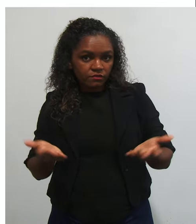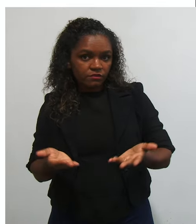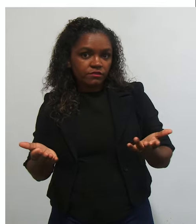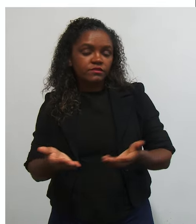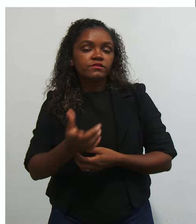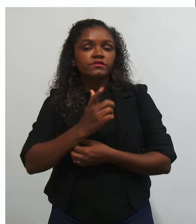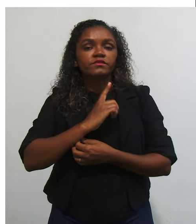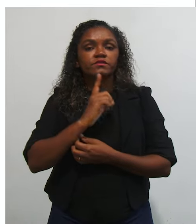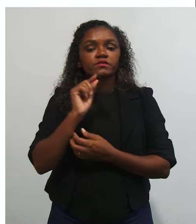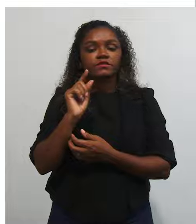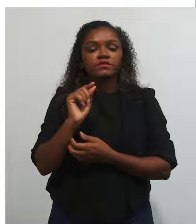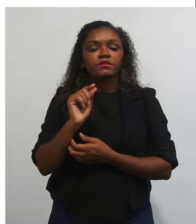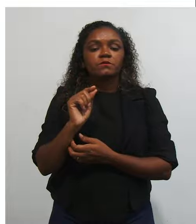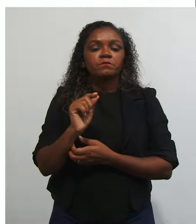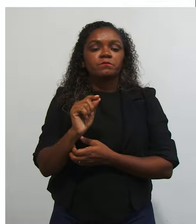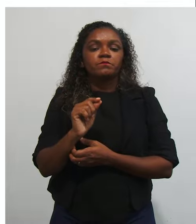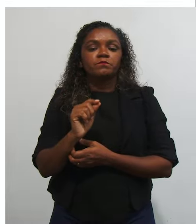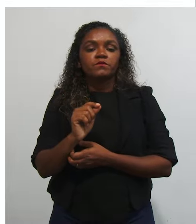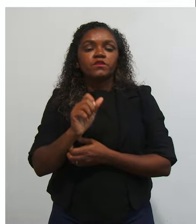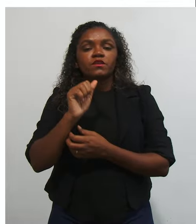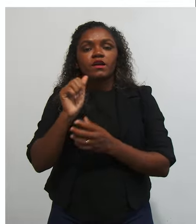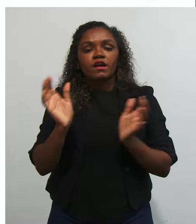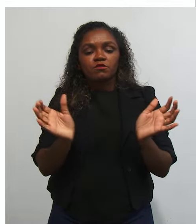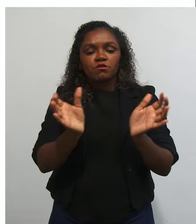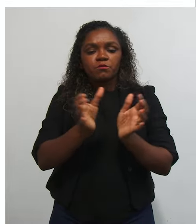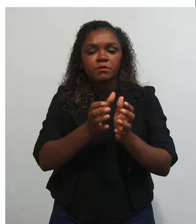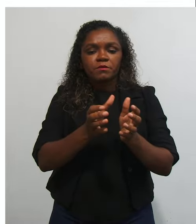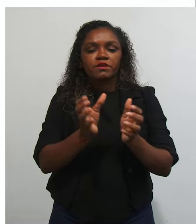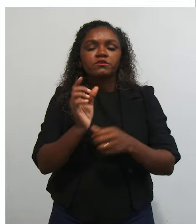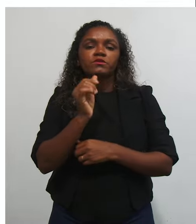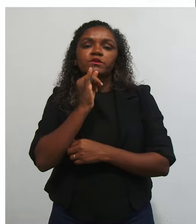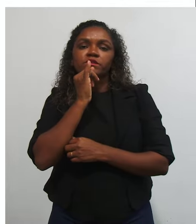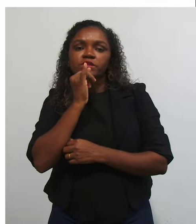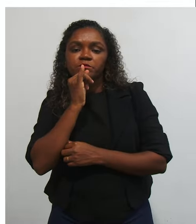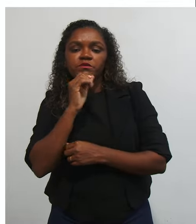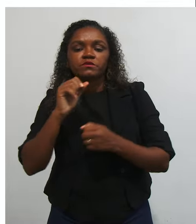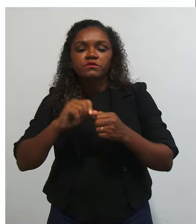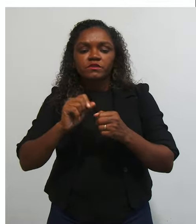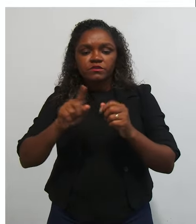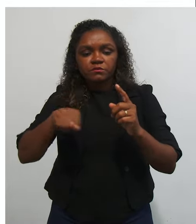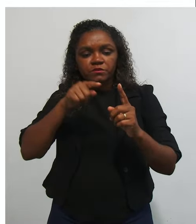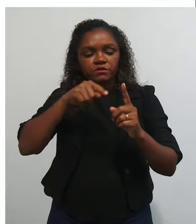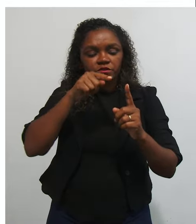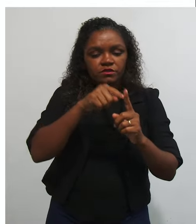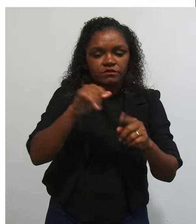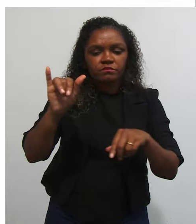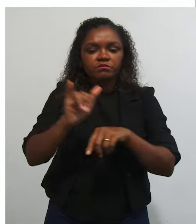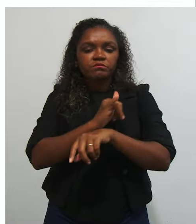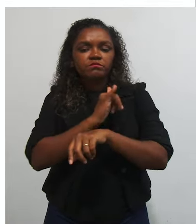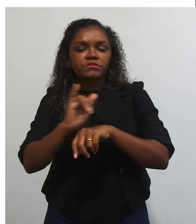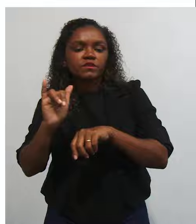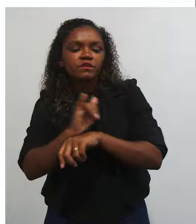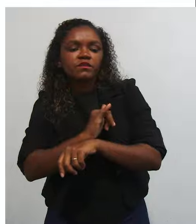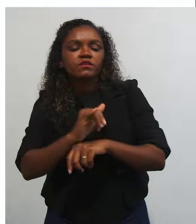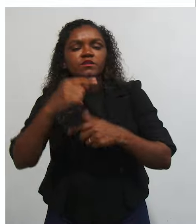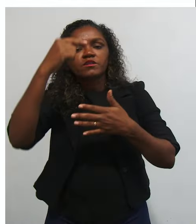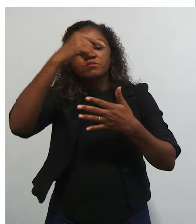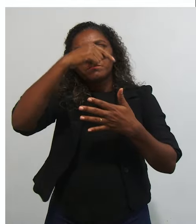a gente tem a classificação programática, que é o agrupamento para a realização dos objetivos estratégicos, onde